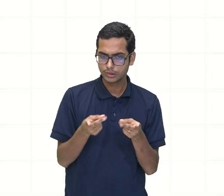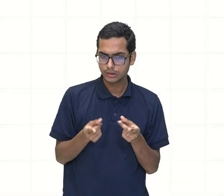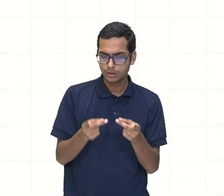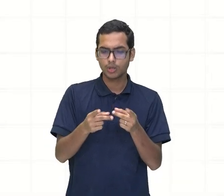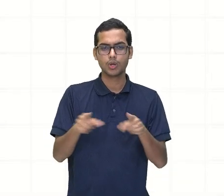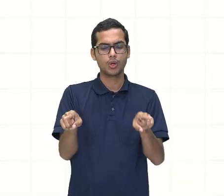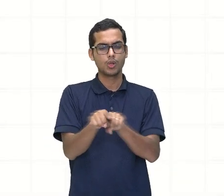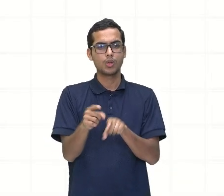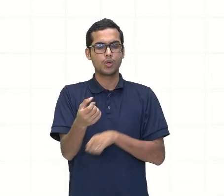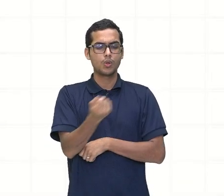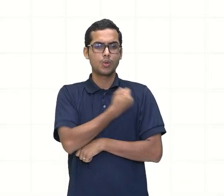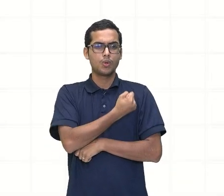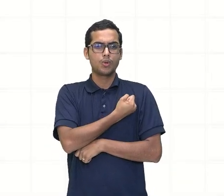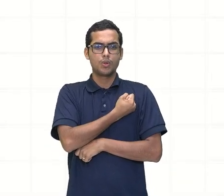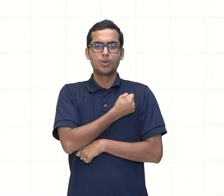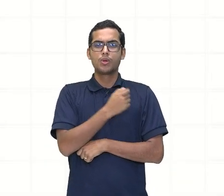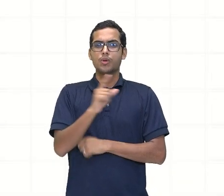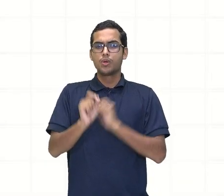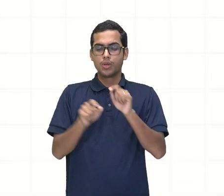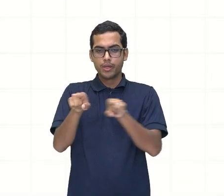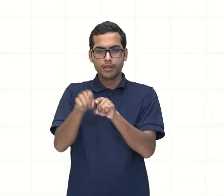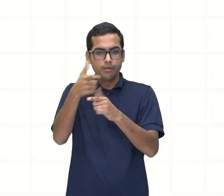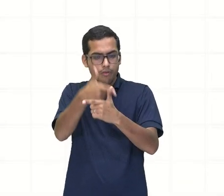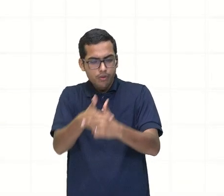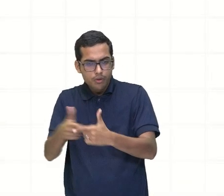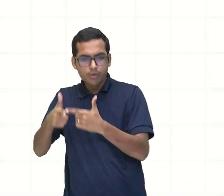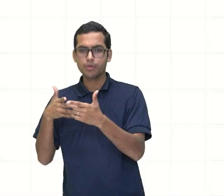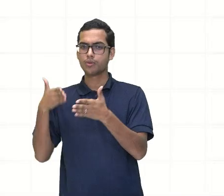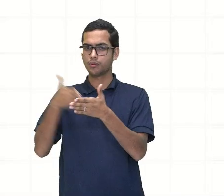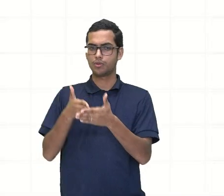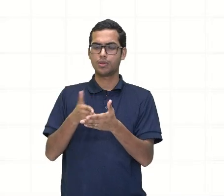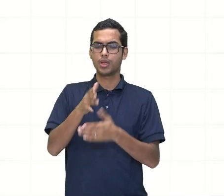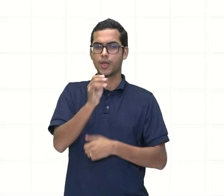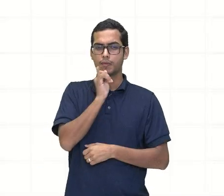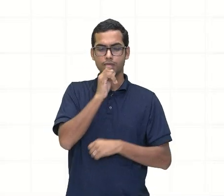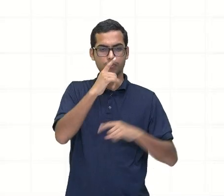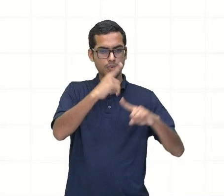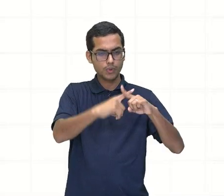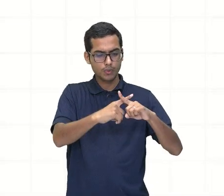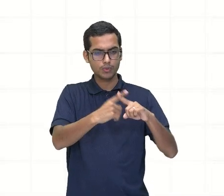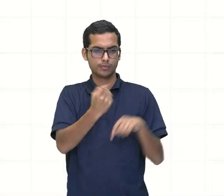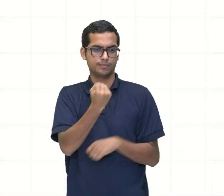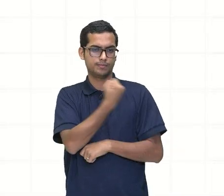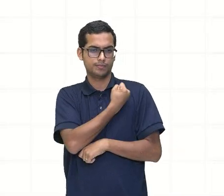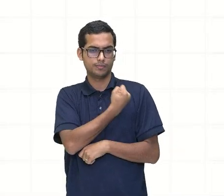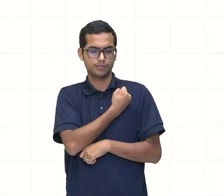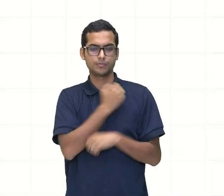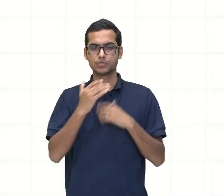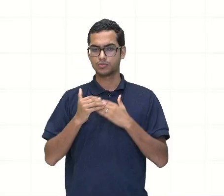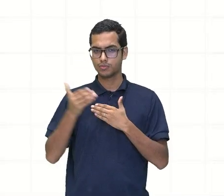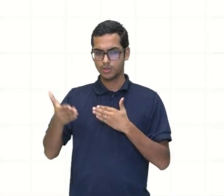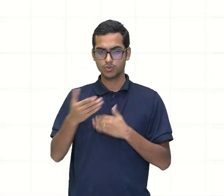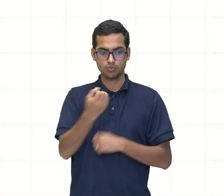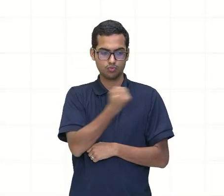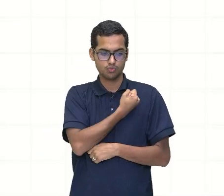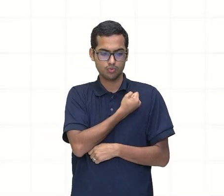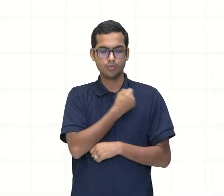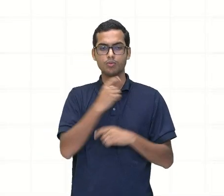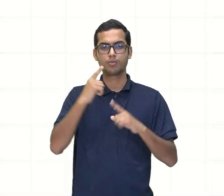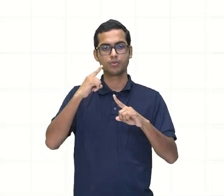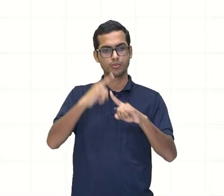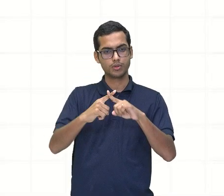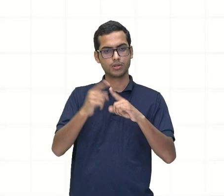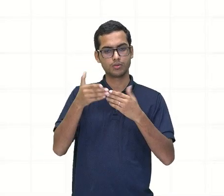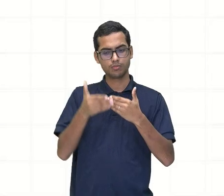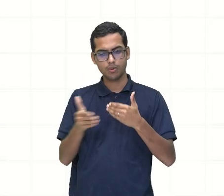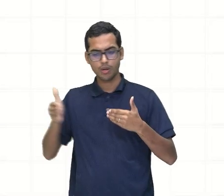divisores, não. Os nossos múltiplos sempre vai ser do número para frente, tá? Então, por exemplo,